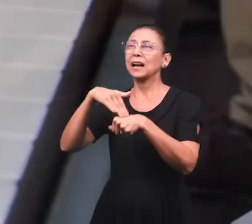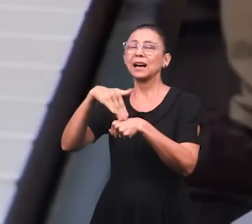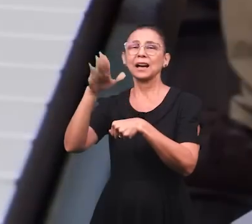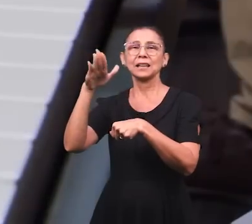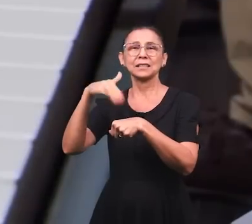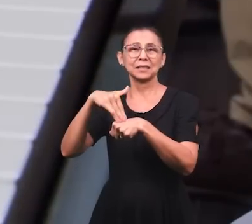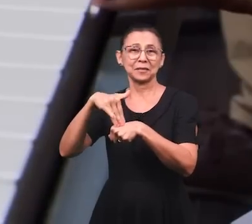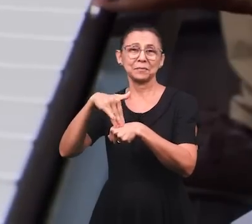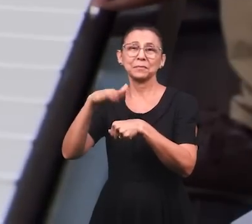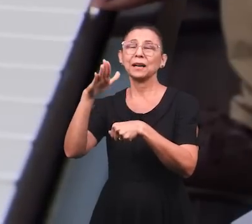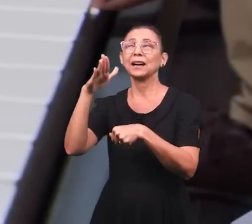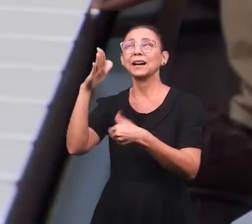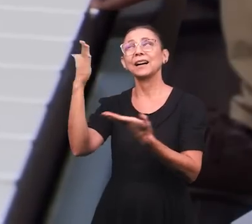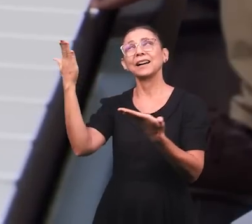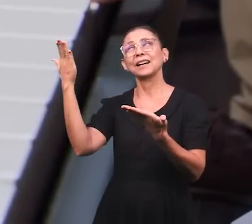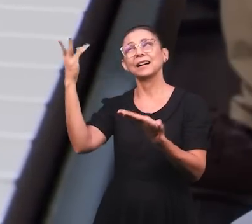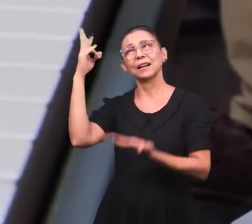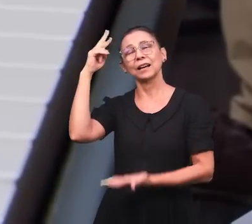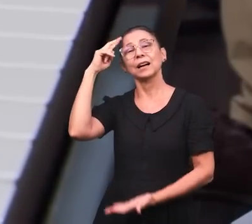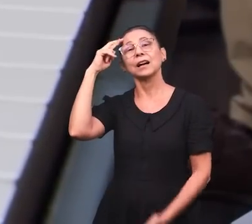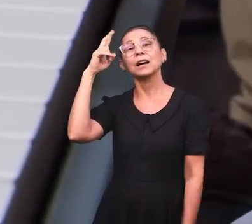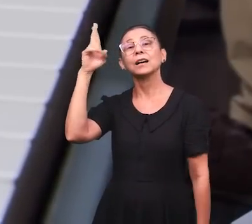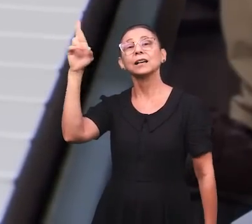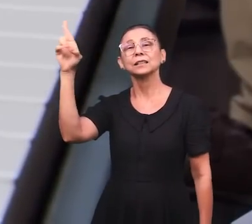servir-te mais e